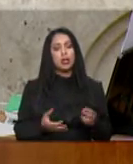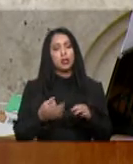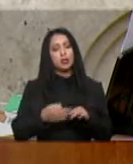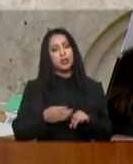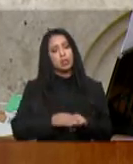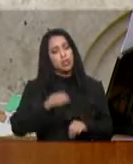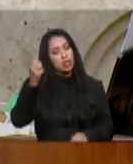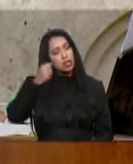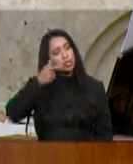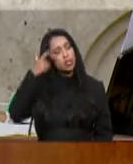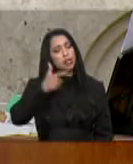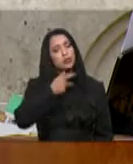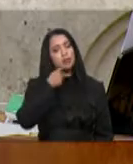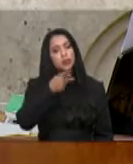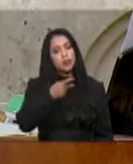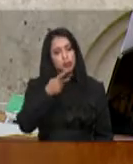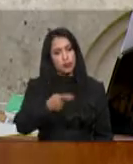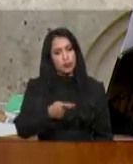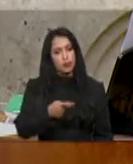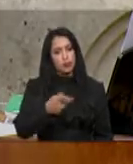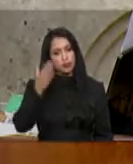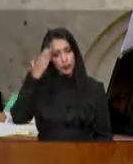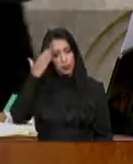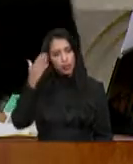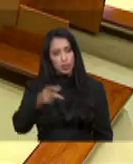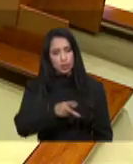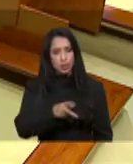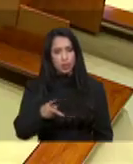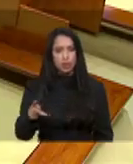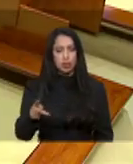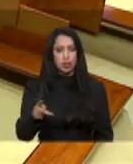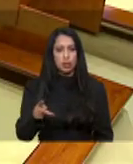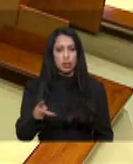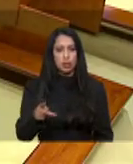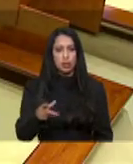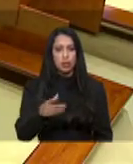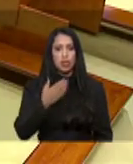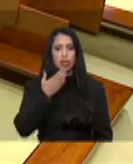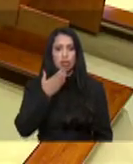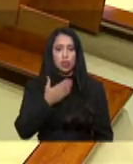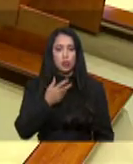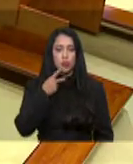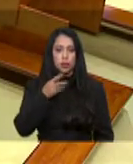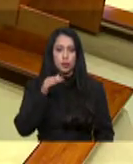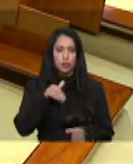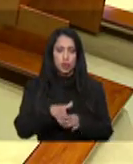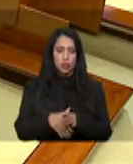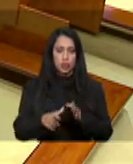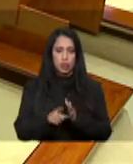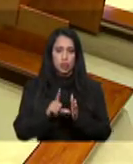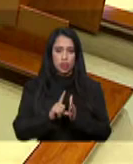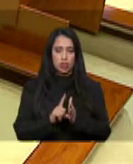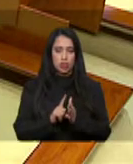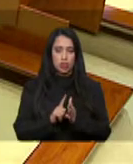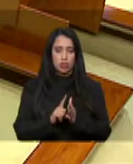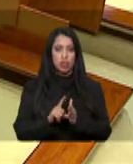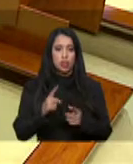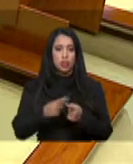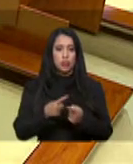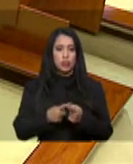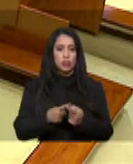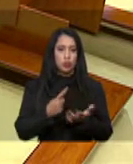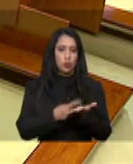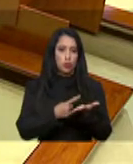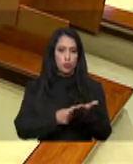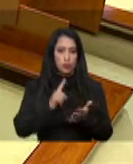palavra. Obrigado, presidente. Eu pedi a palavra para antecipar o voto, em virtude do... uma audiência que eu tenho